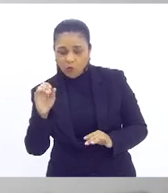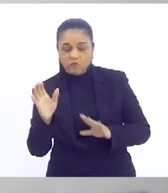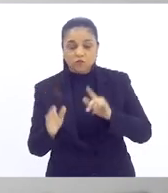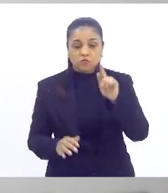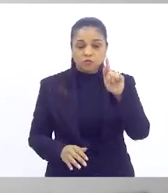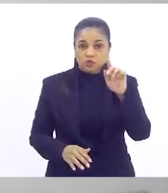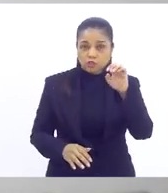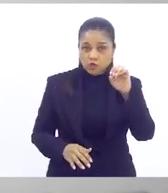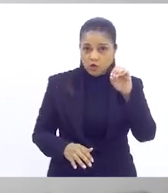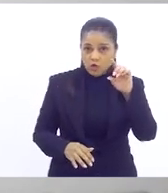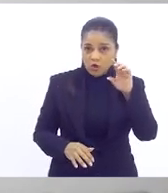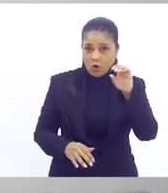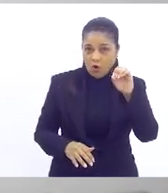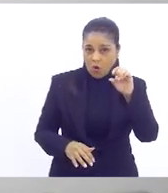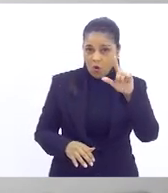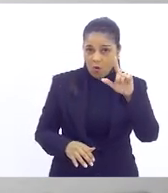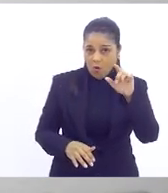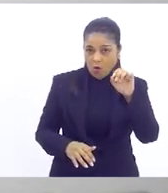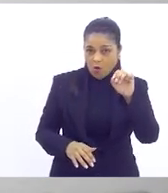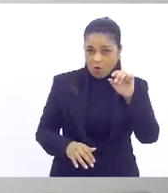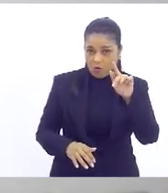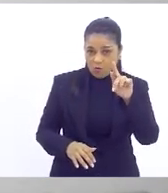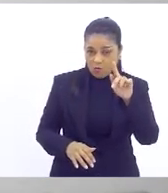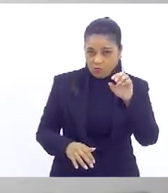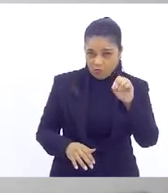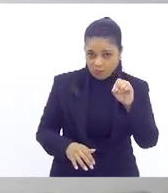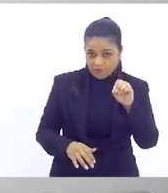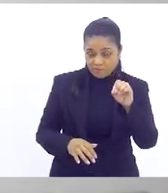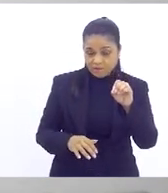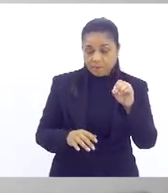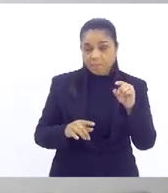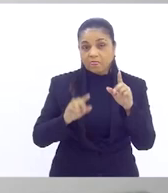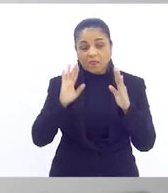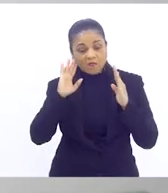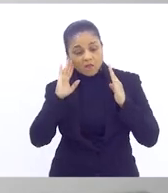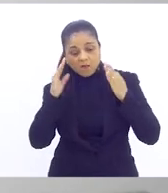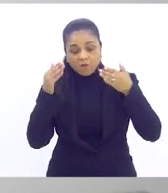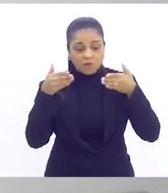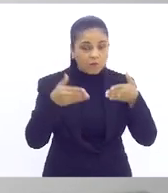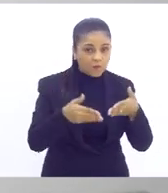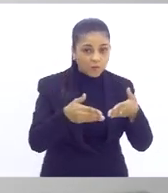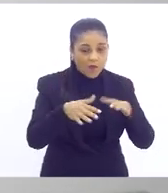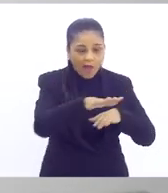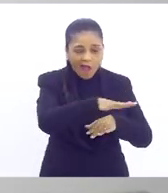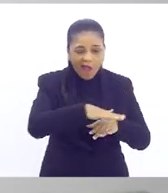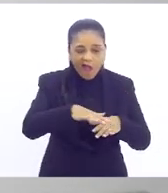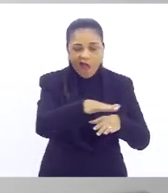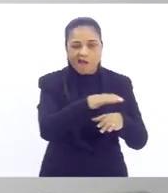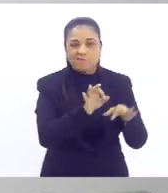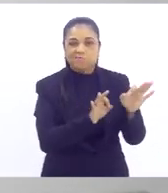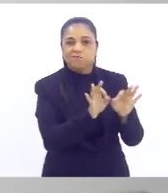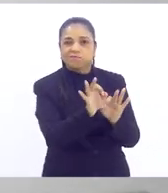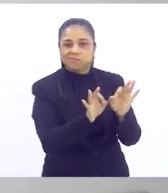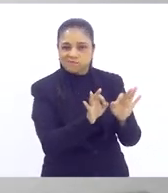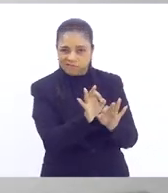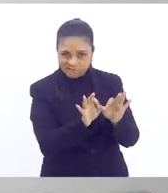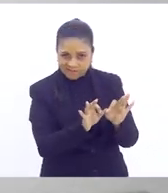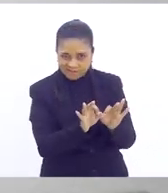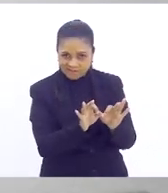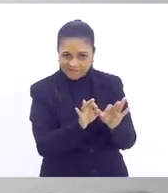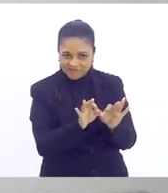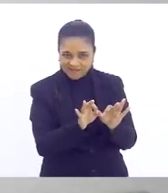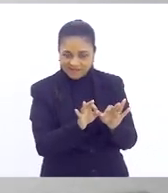na realidade tão muito mais voltados para a área de planejamento principalmente